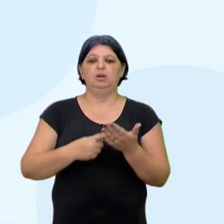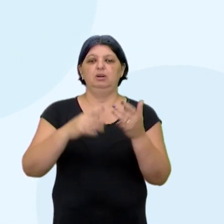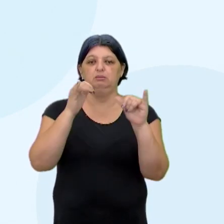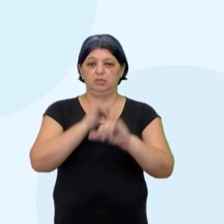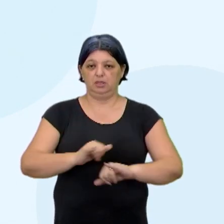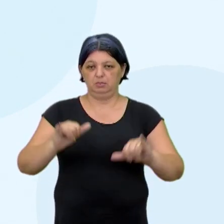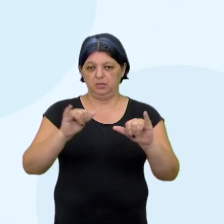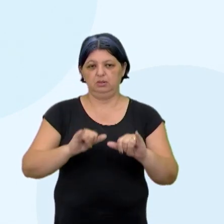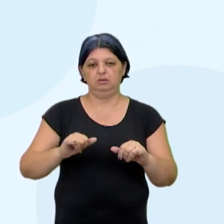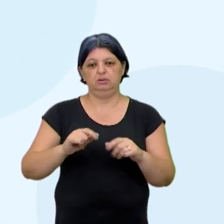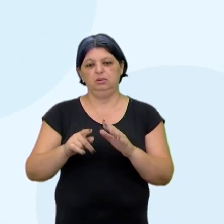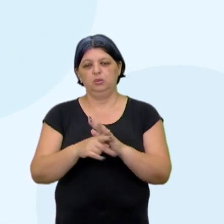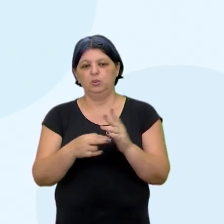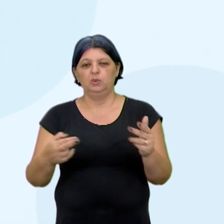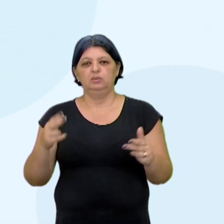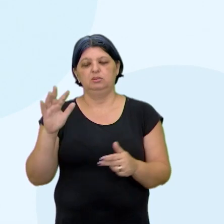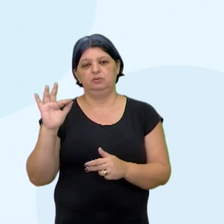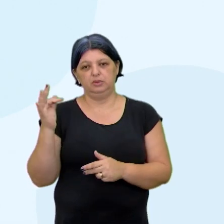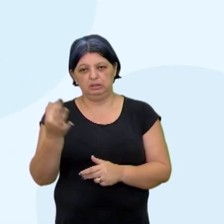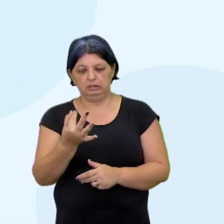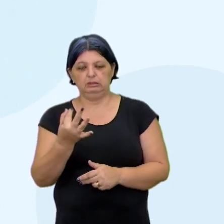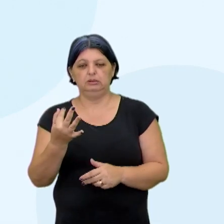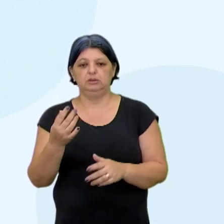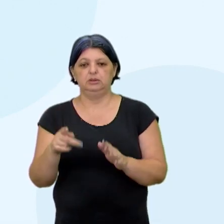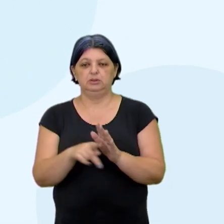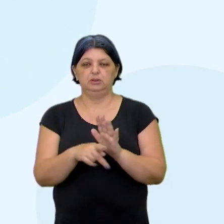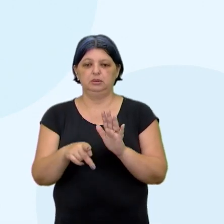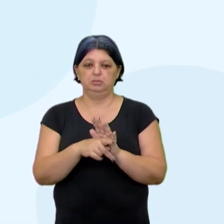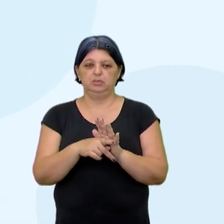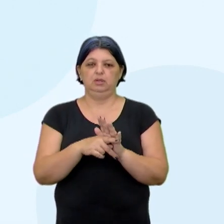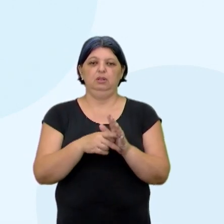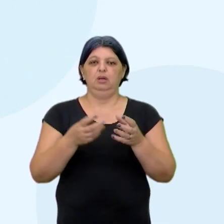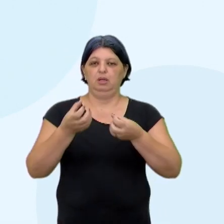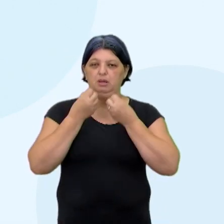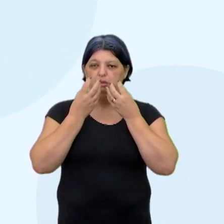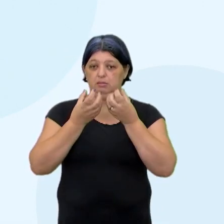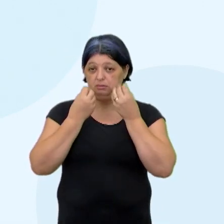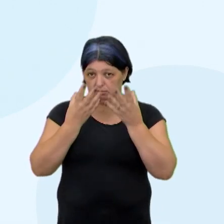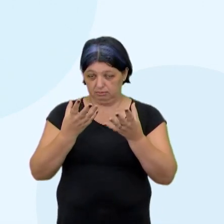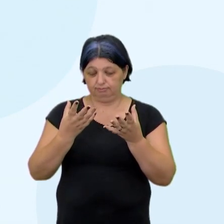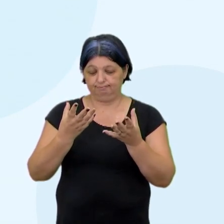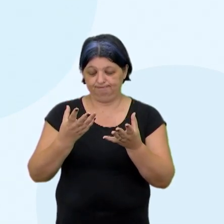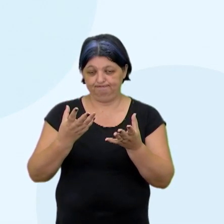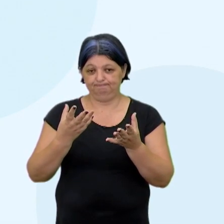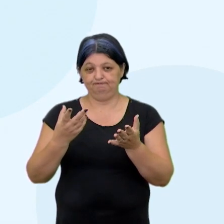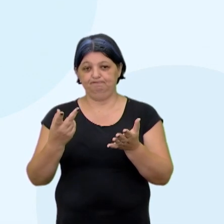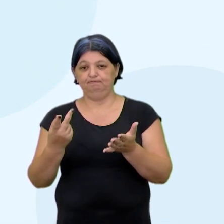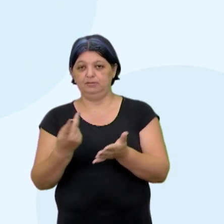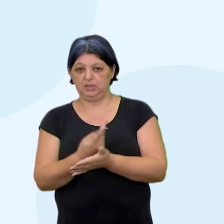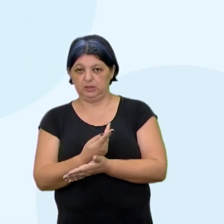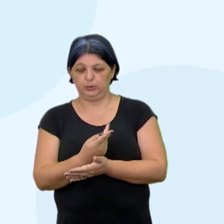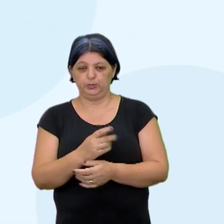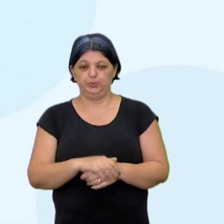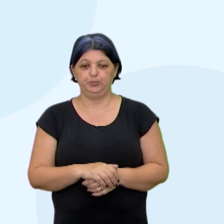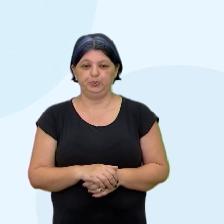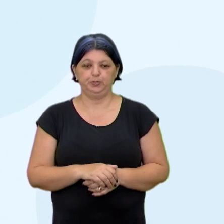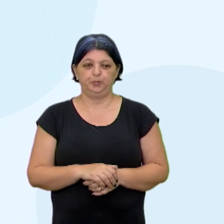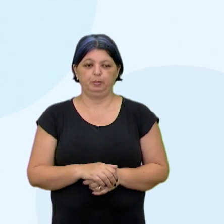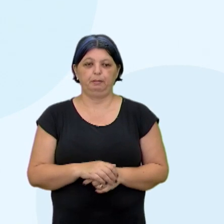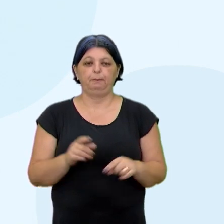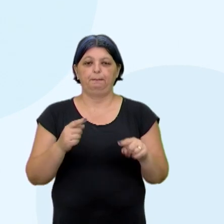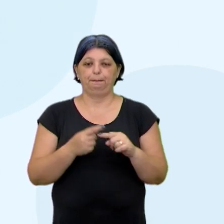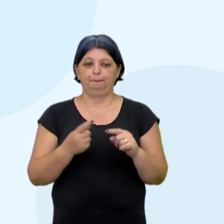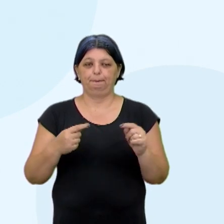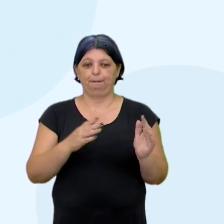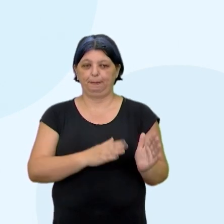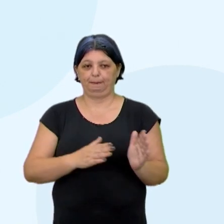imoralidade, mistificação, falsidade e desvirtuamento de dados ou fatos. Na parte 2, o compromisso